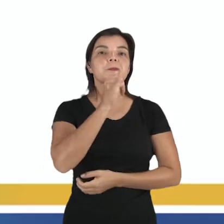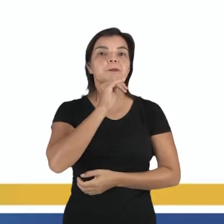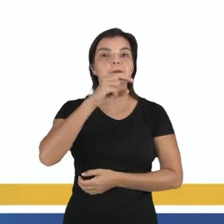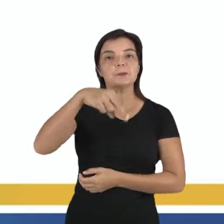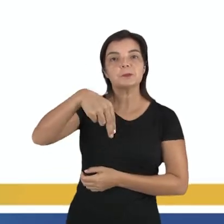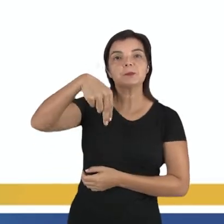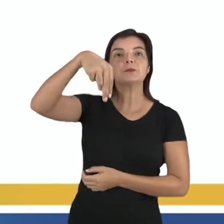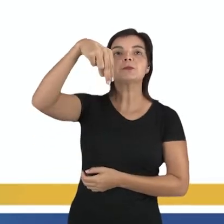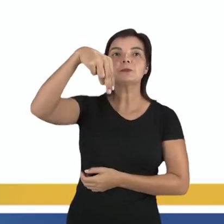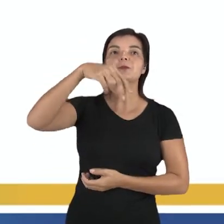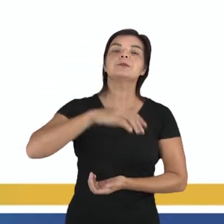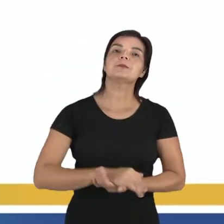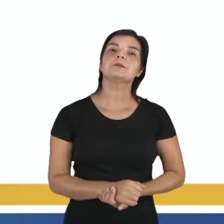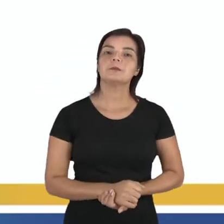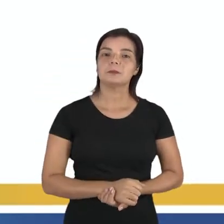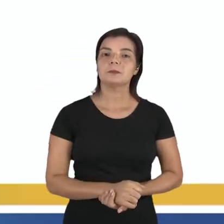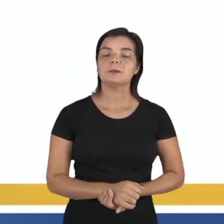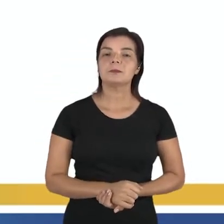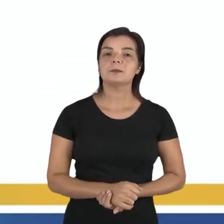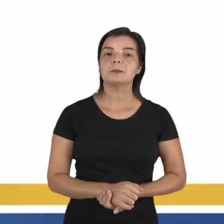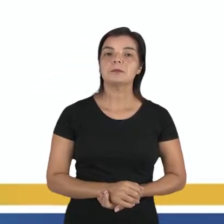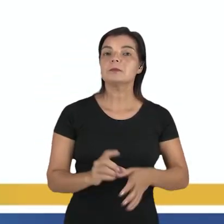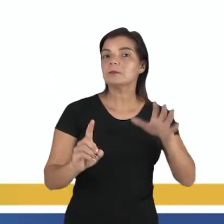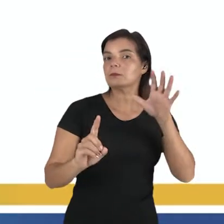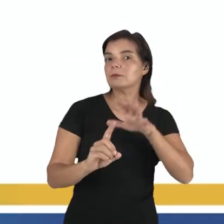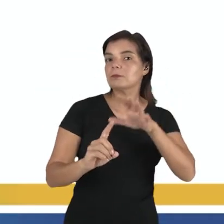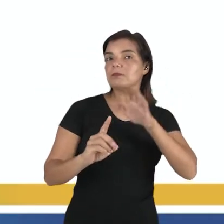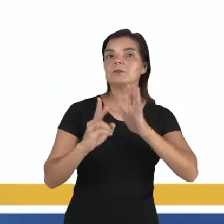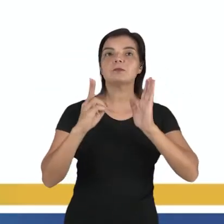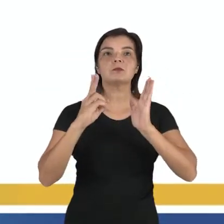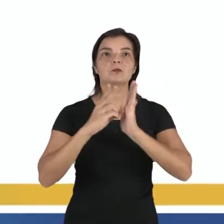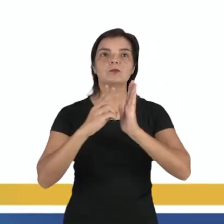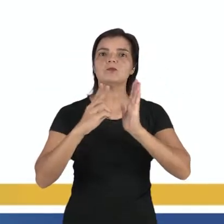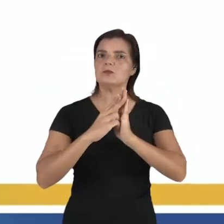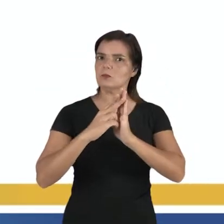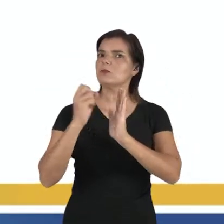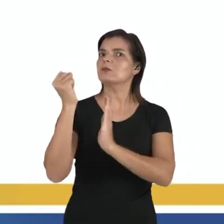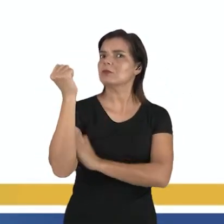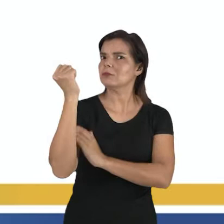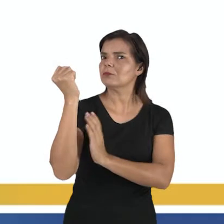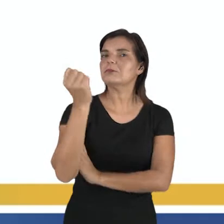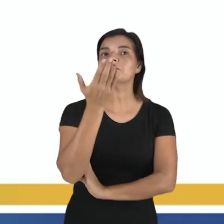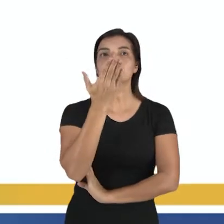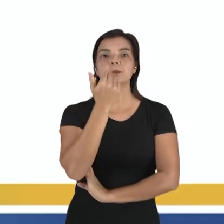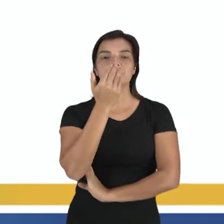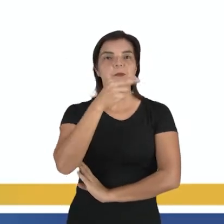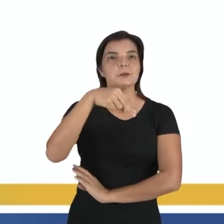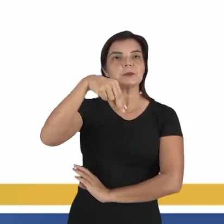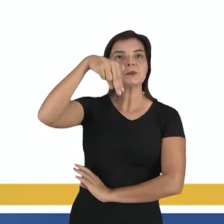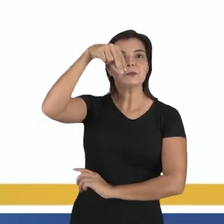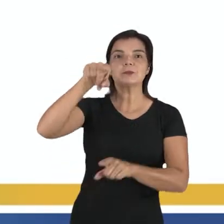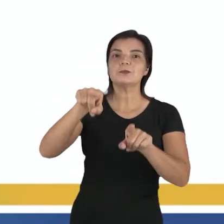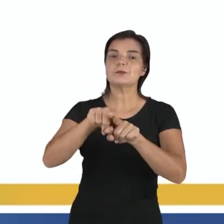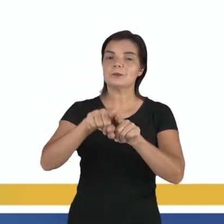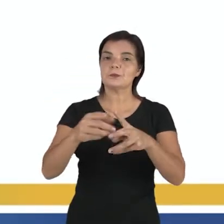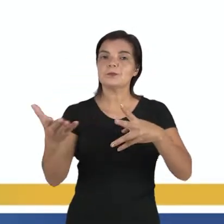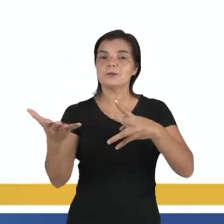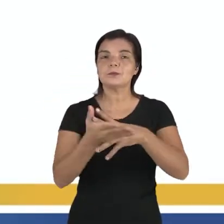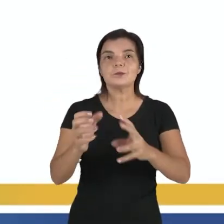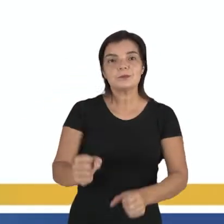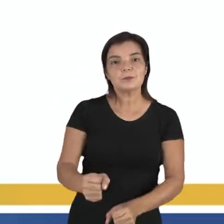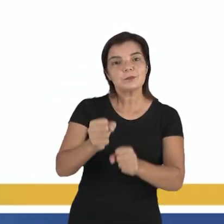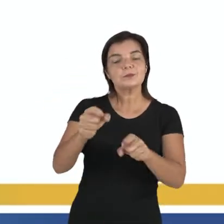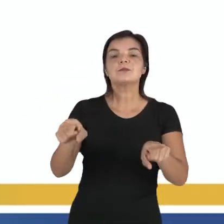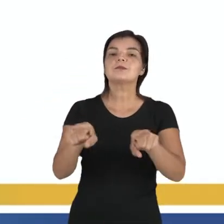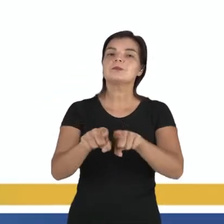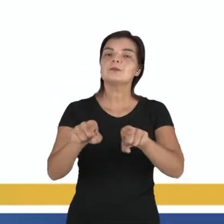tão pequeno, né, comparado a outros estados do Brasil, a gente vai ter aí essa diversidade, essa forma de viver tão